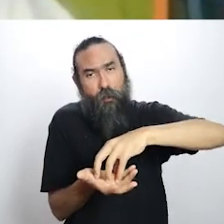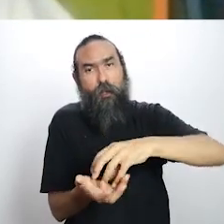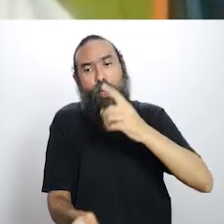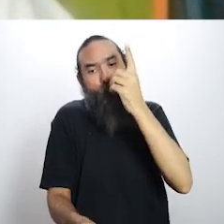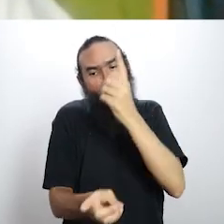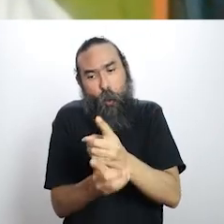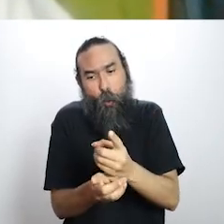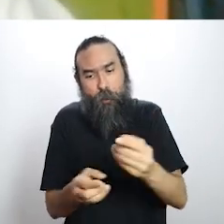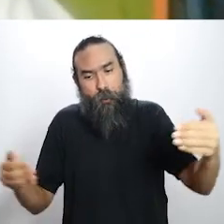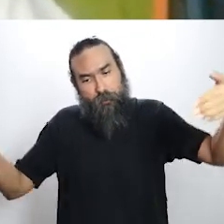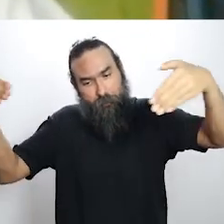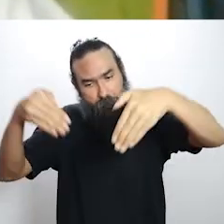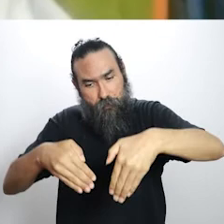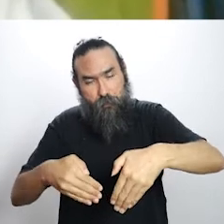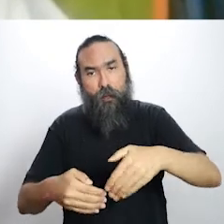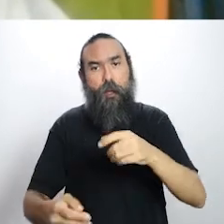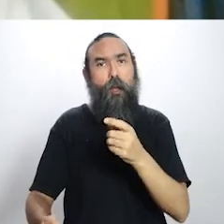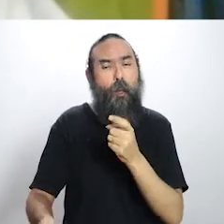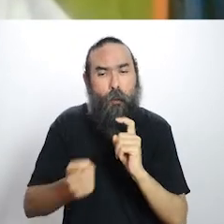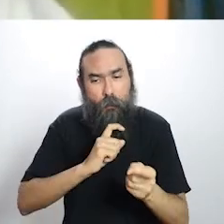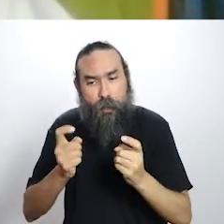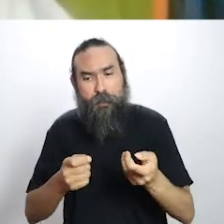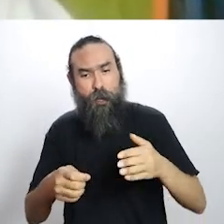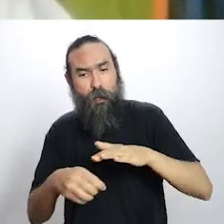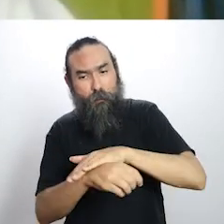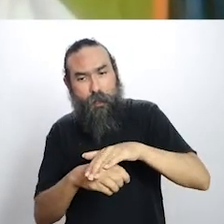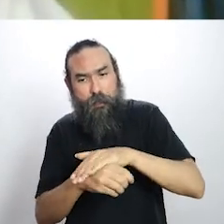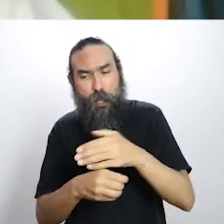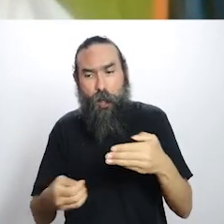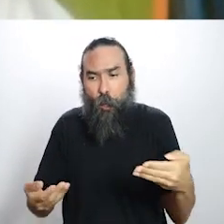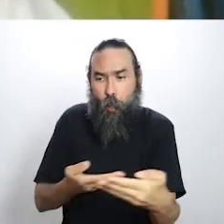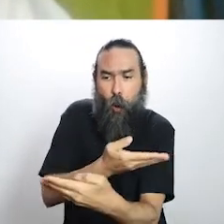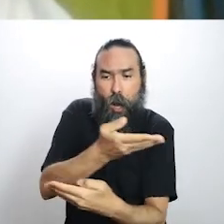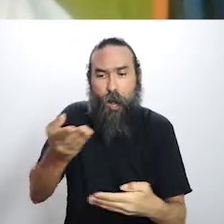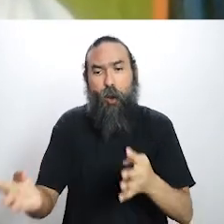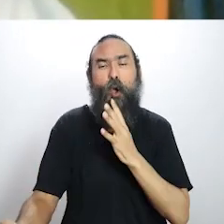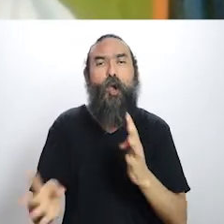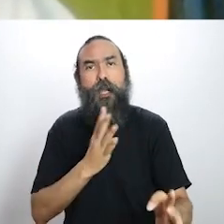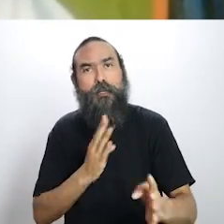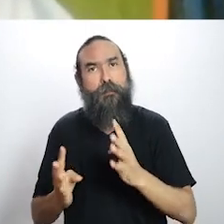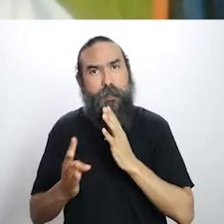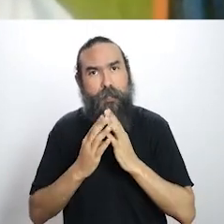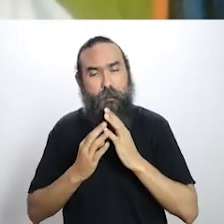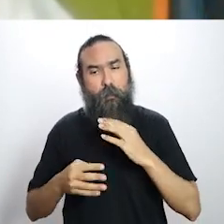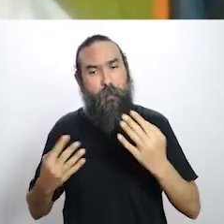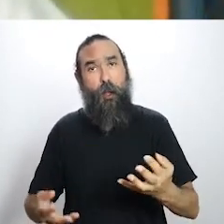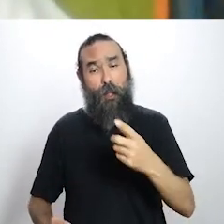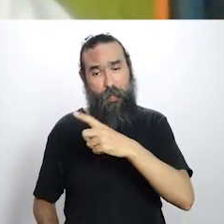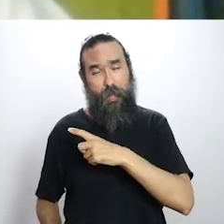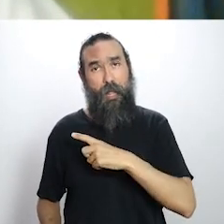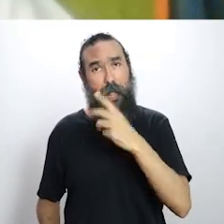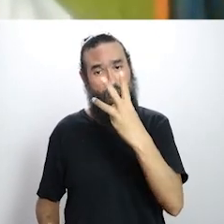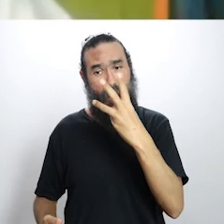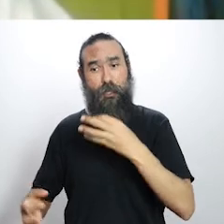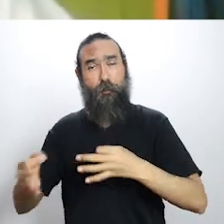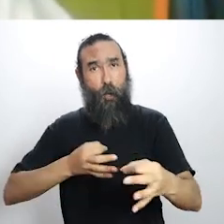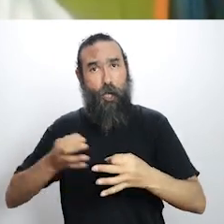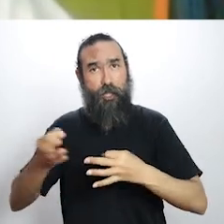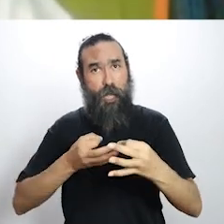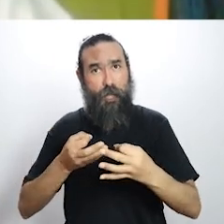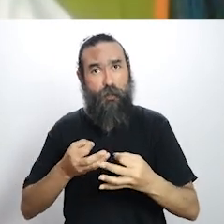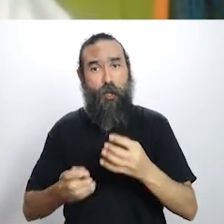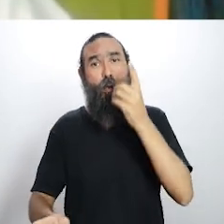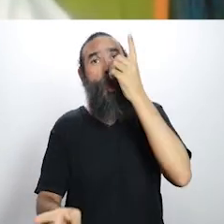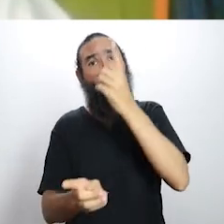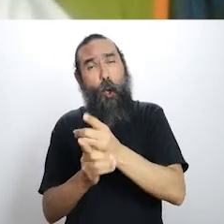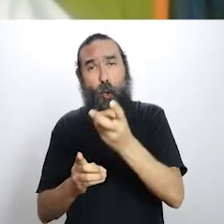e trocar informação e criar em redes. Então, gente trabalha aqui com esses três projetos do Encontro de Cultura, da